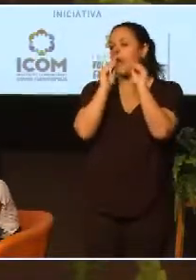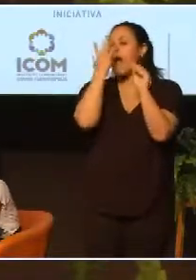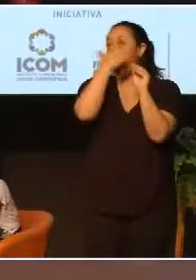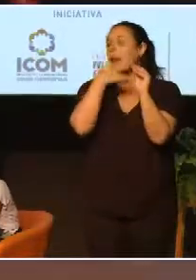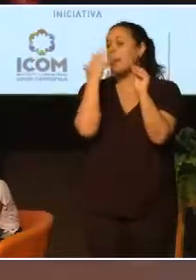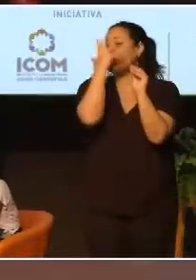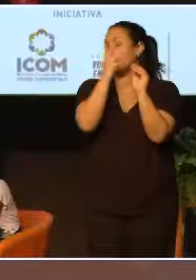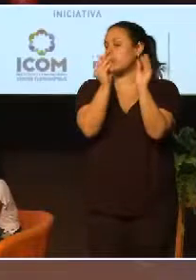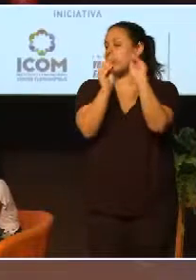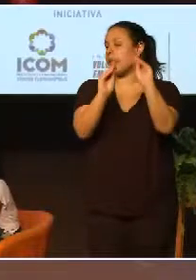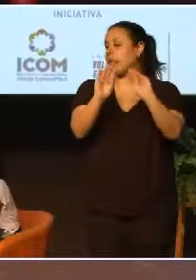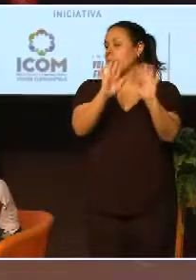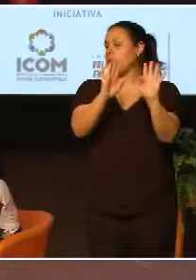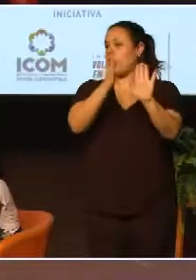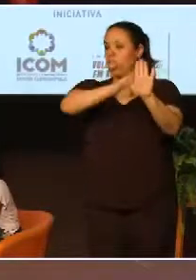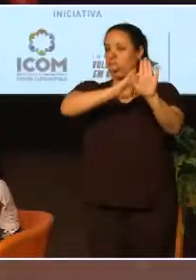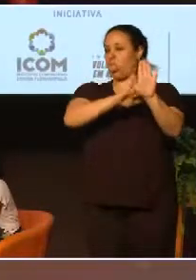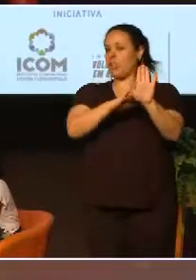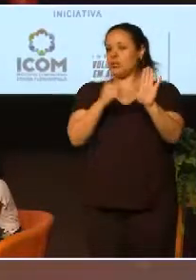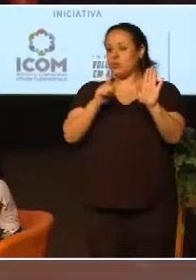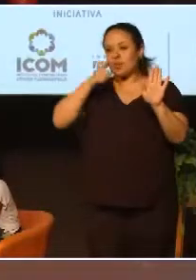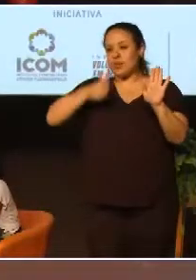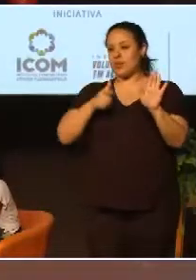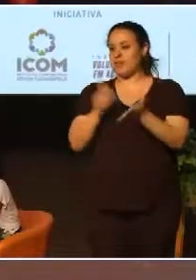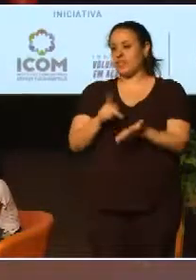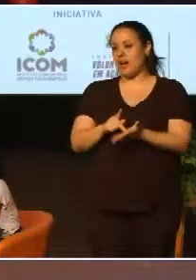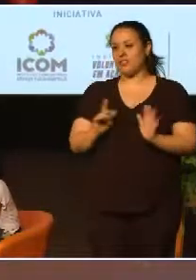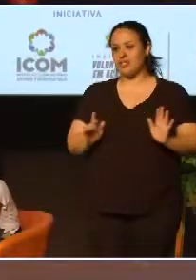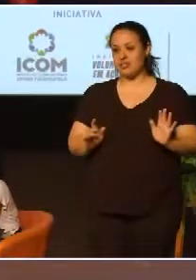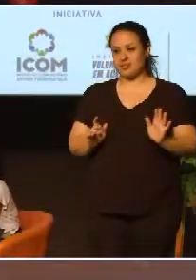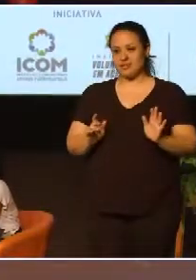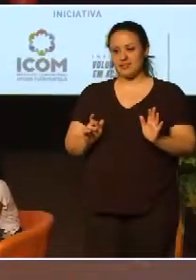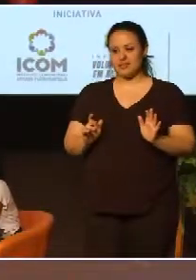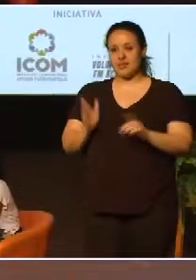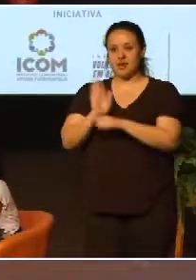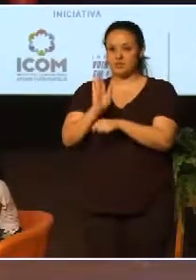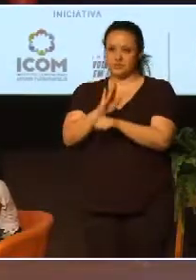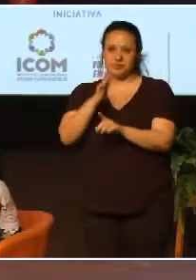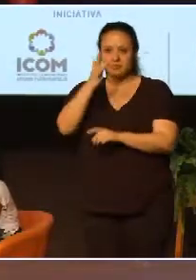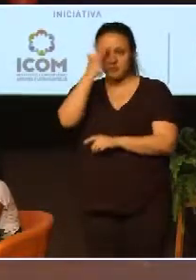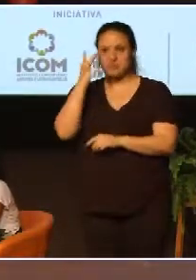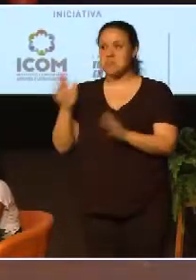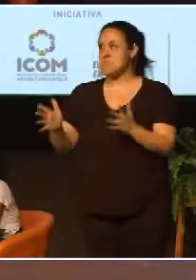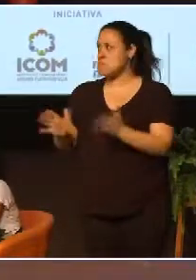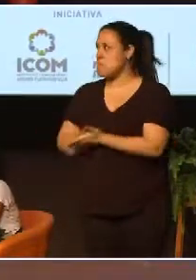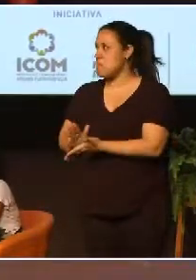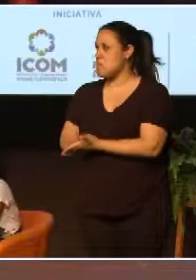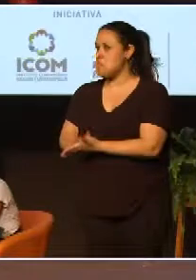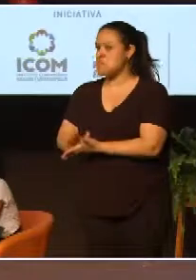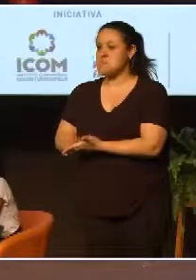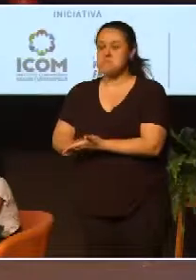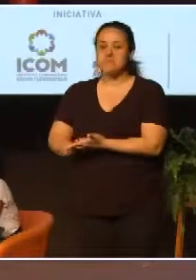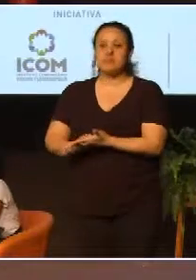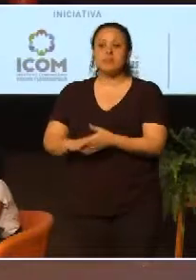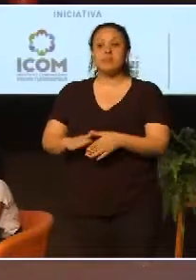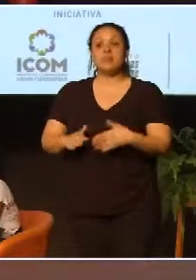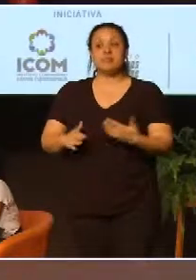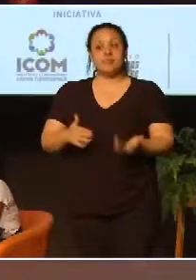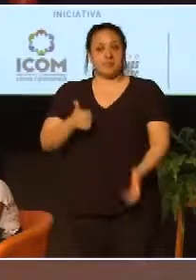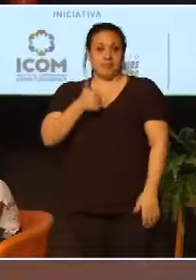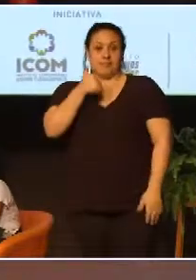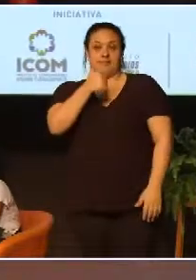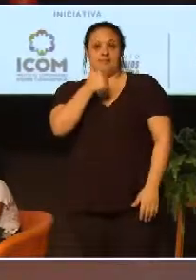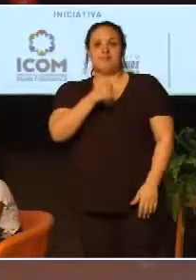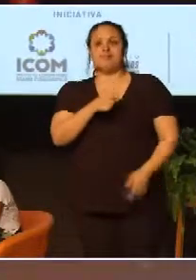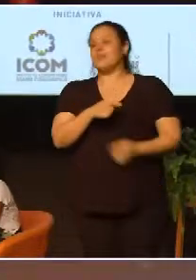é tão bonita, né? Então, assim... E você, Adriana? O que a